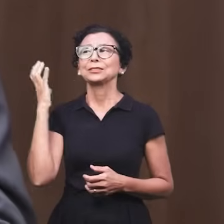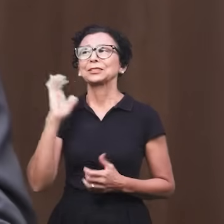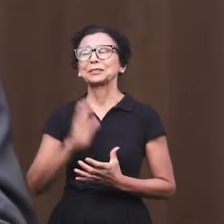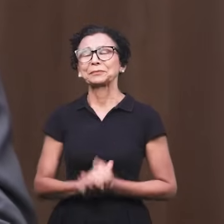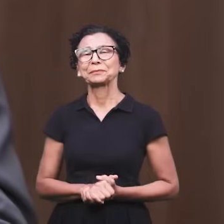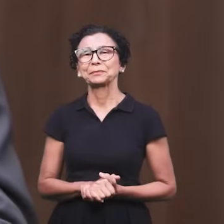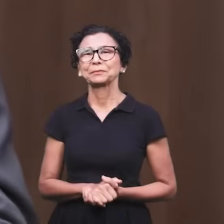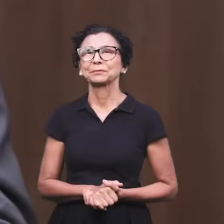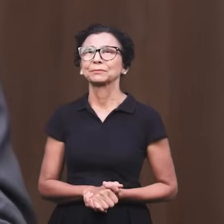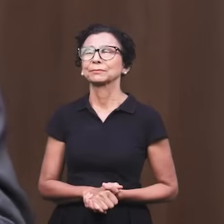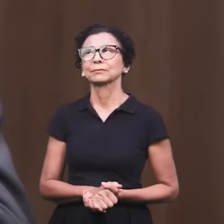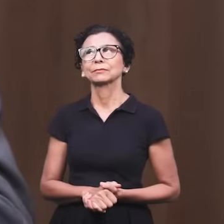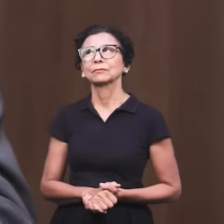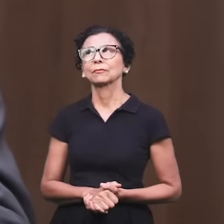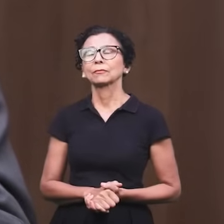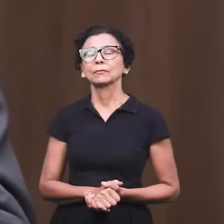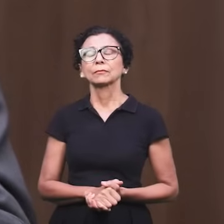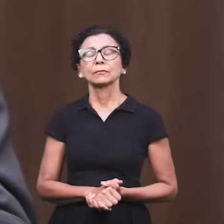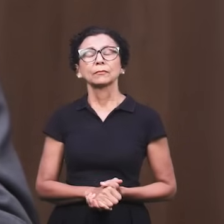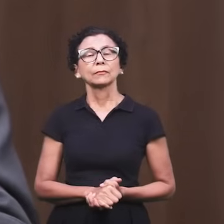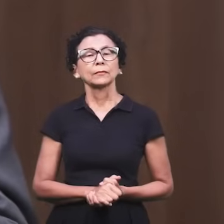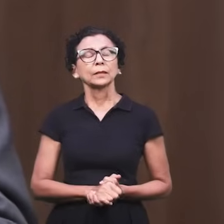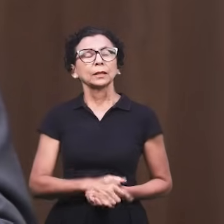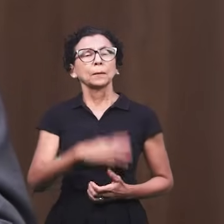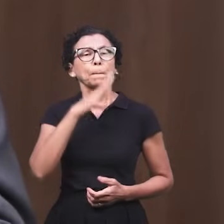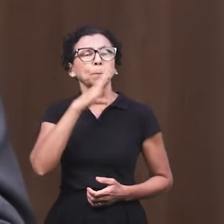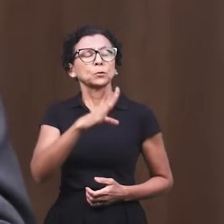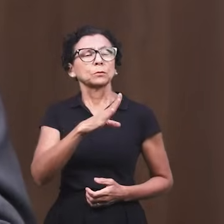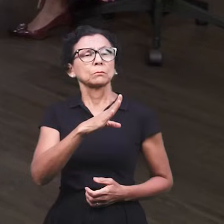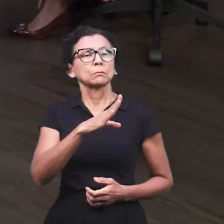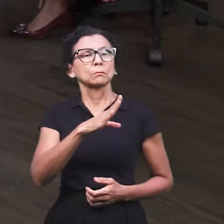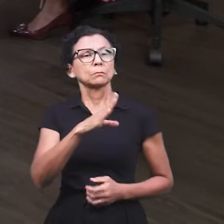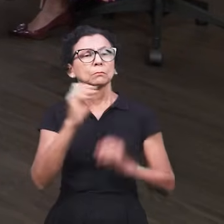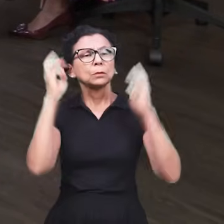Aí o Senhor diz bem assim, chegou uma hora o Senhor diz, não me fale mais disso.